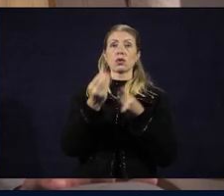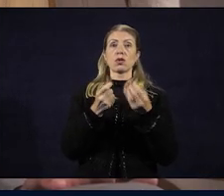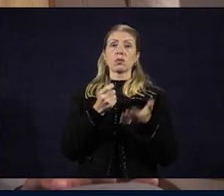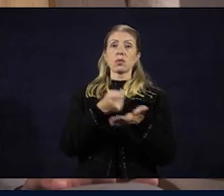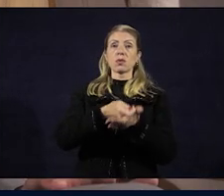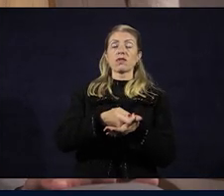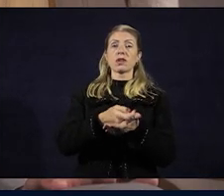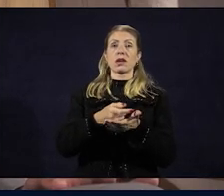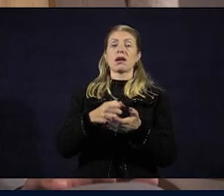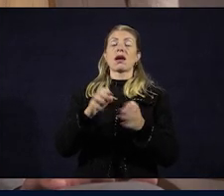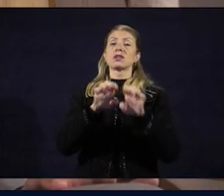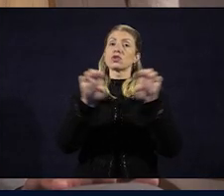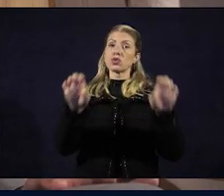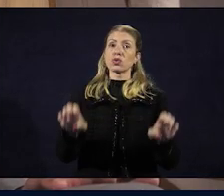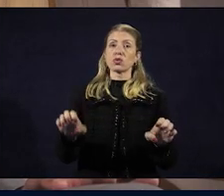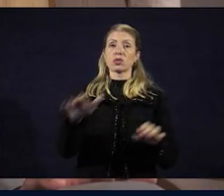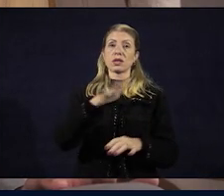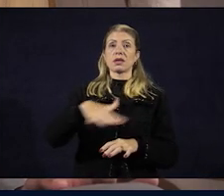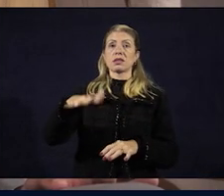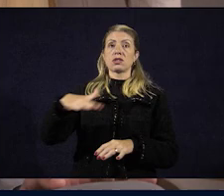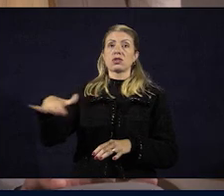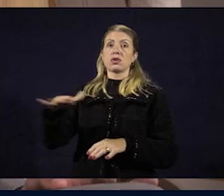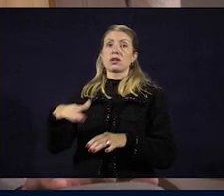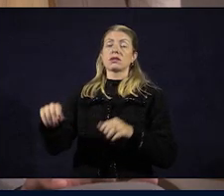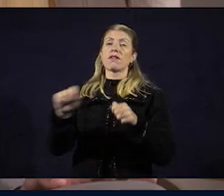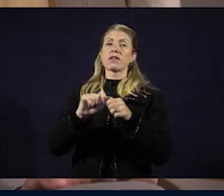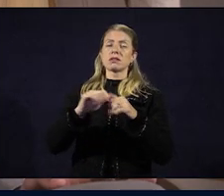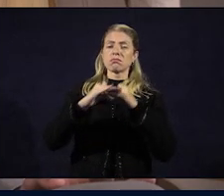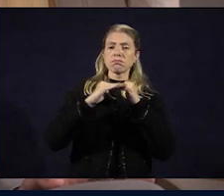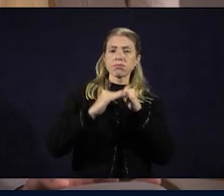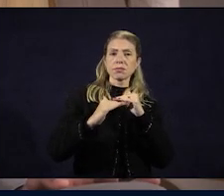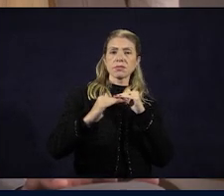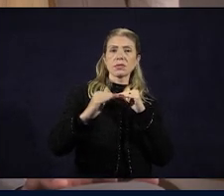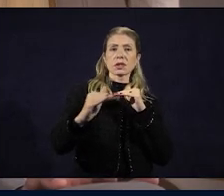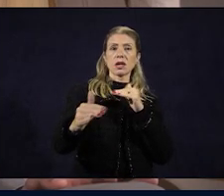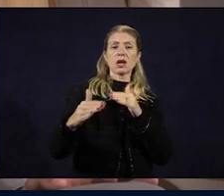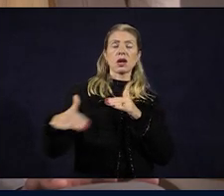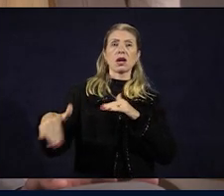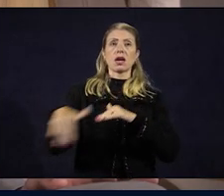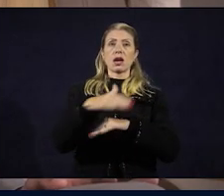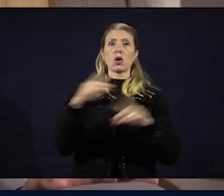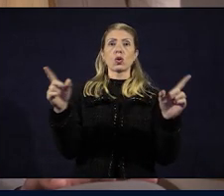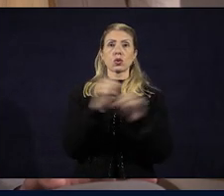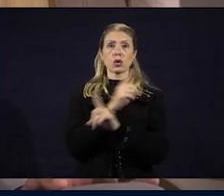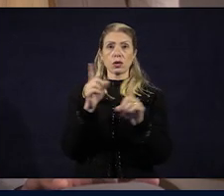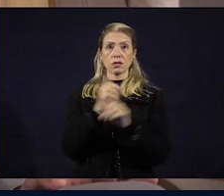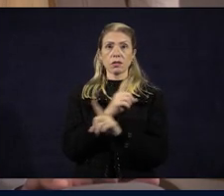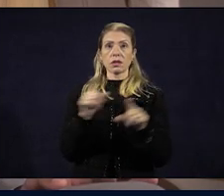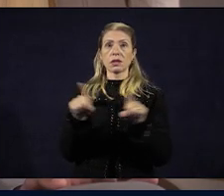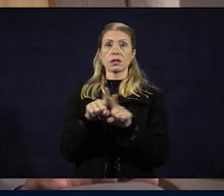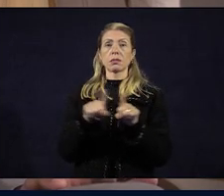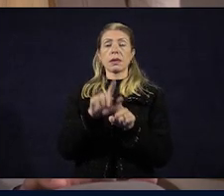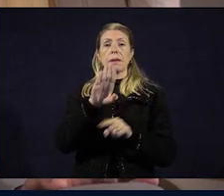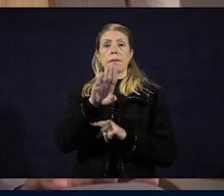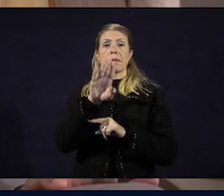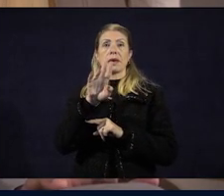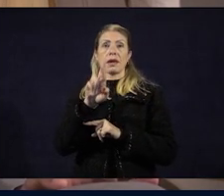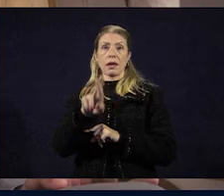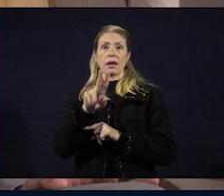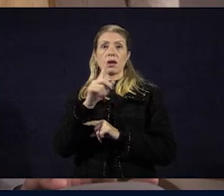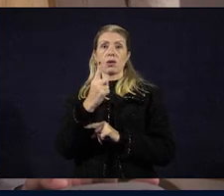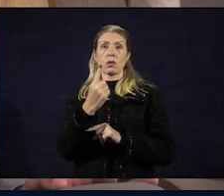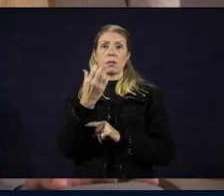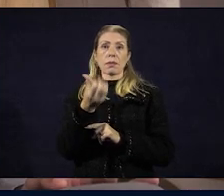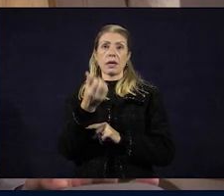muitas dessas regiões. Então, a gente tem trabalhado em pavimentação de rodovias, ali na região centro-oeste, na região norte, com a BR-163, que a gente fechou,